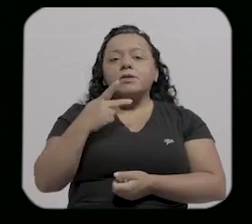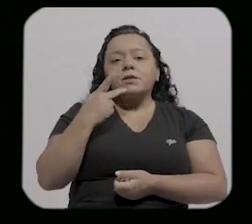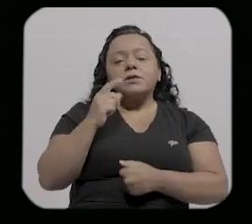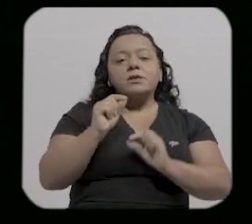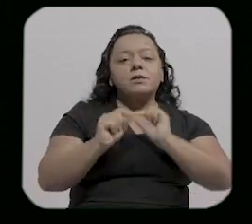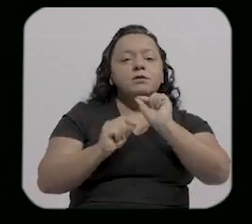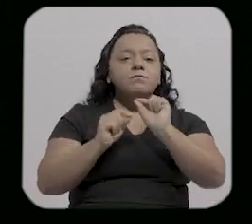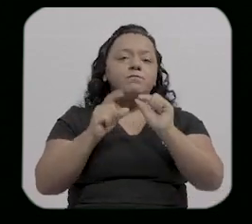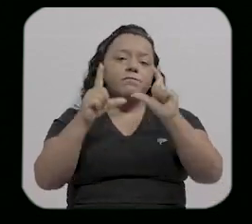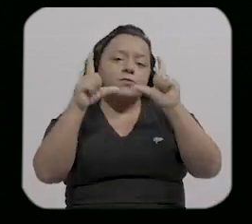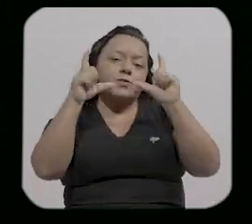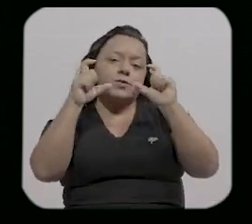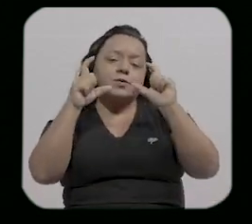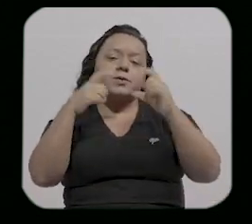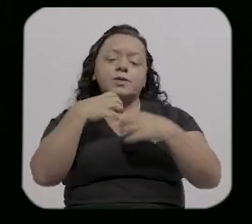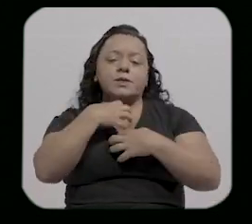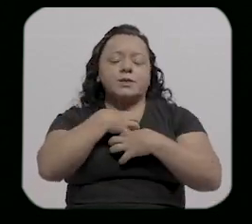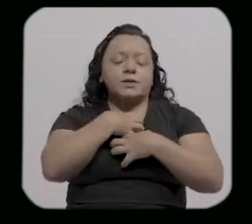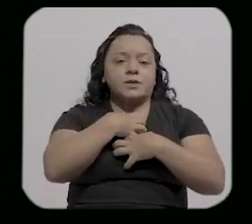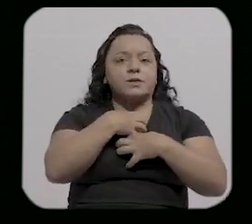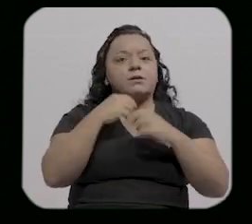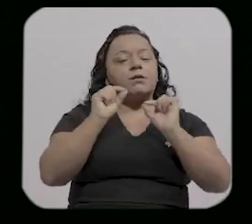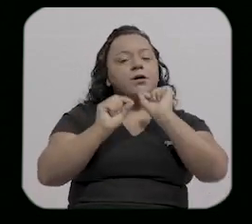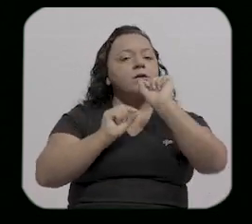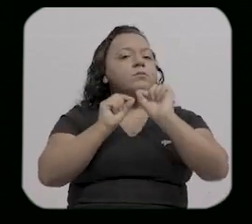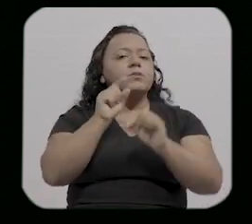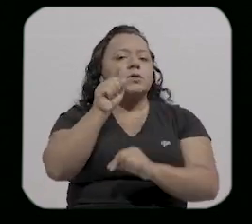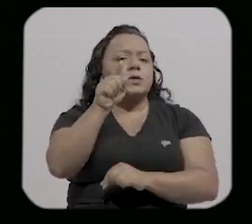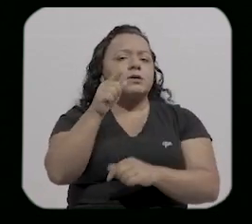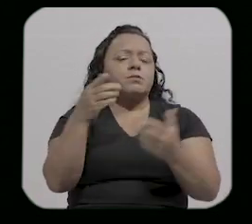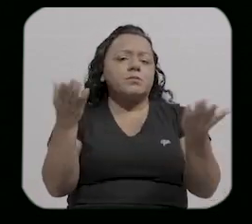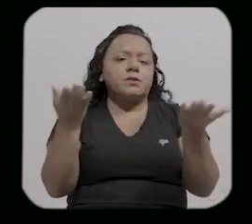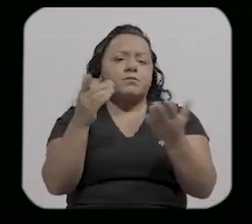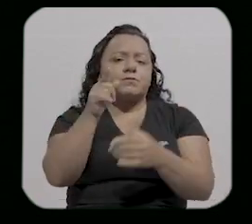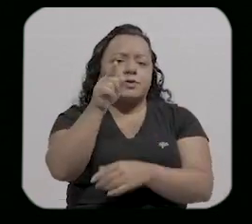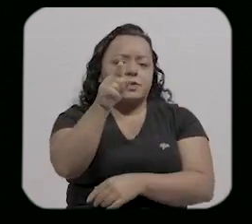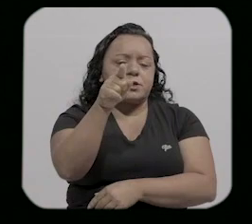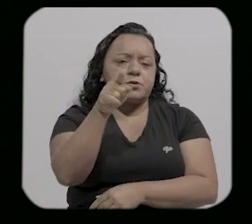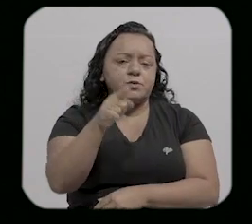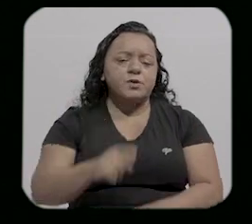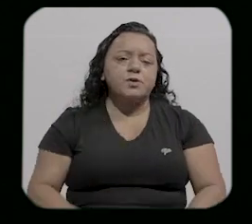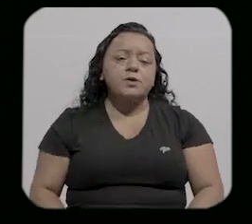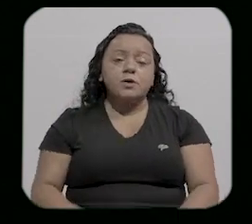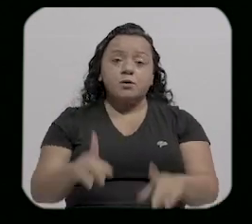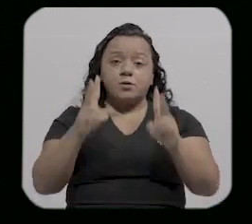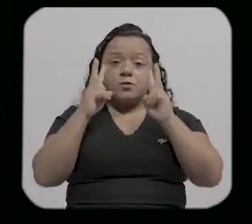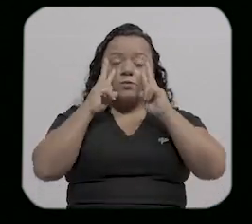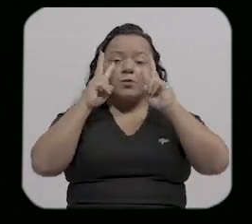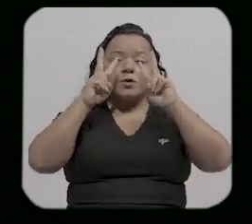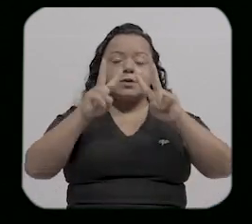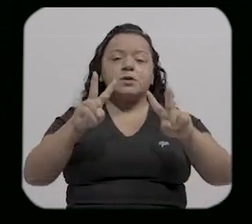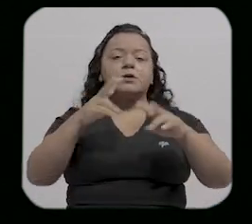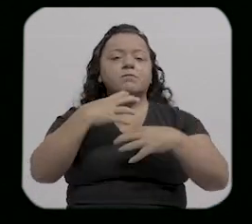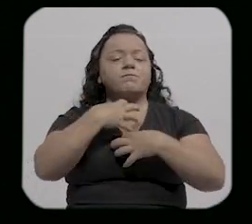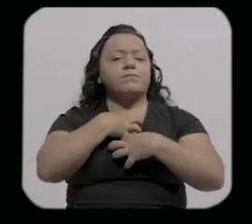sensibilidade. O que é para você hoje olhar afetuosamente para uma cidade?